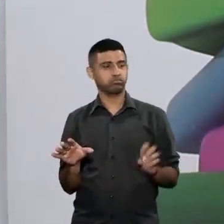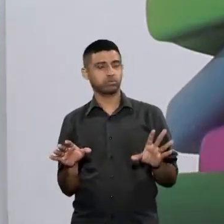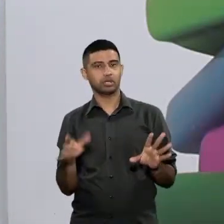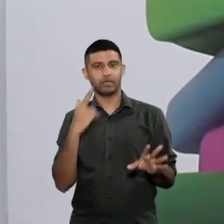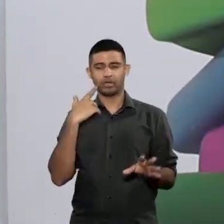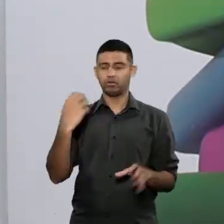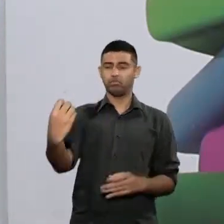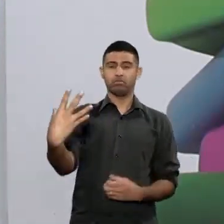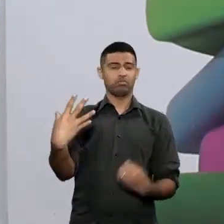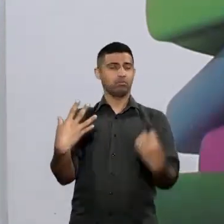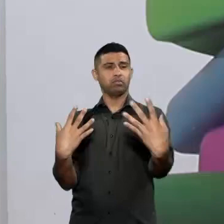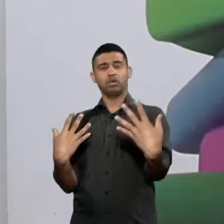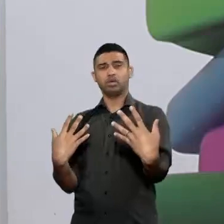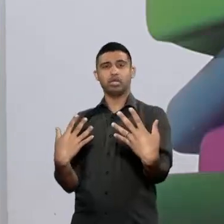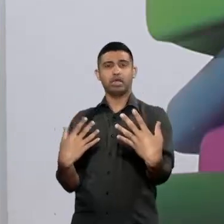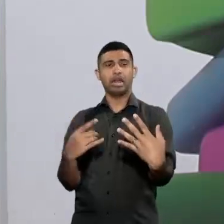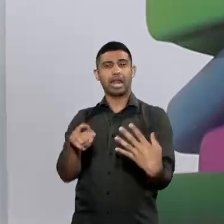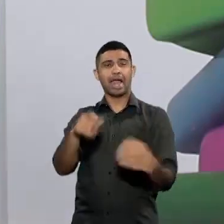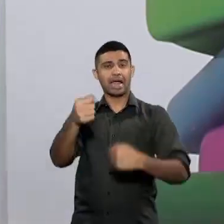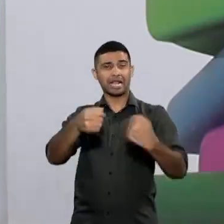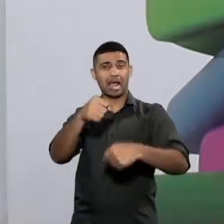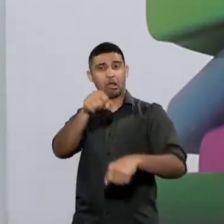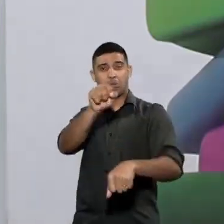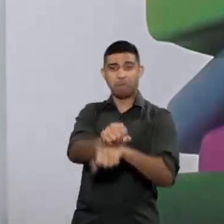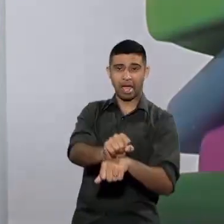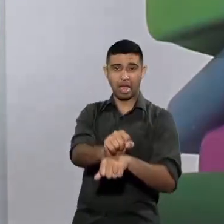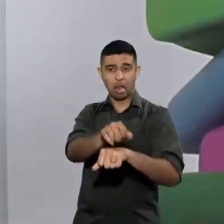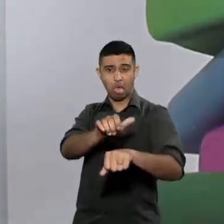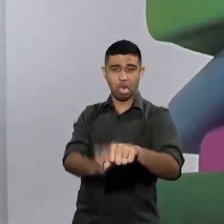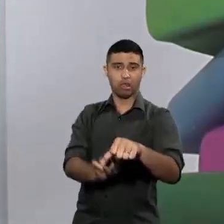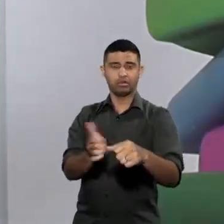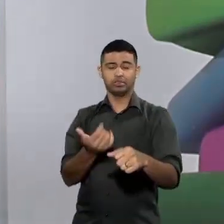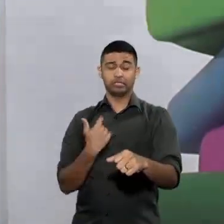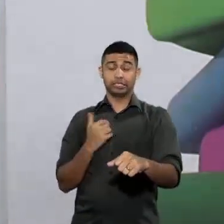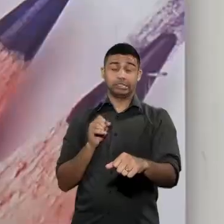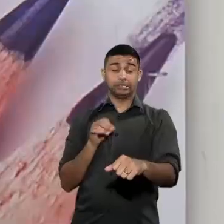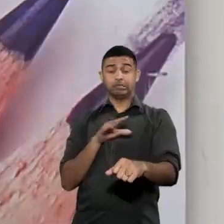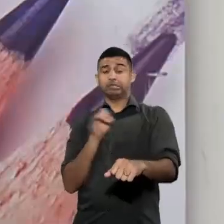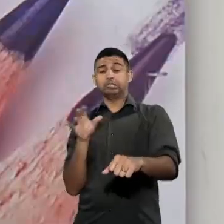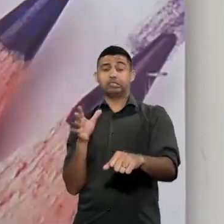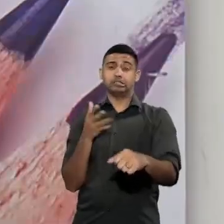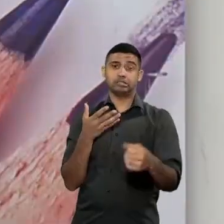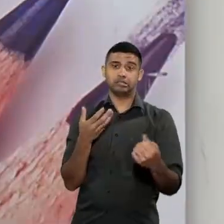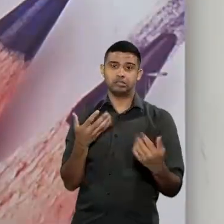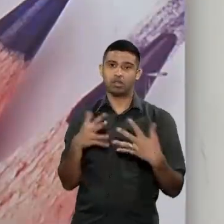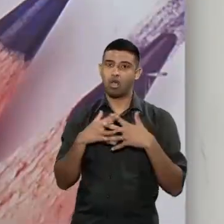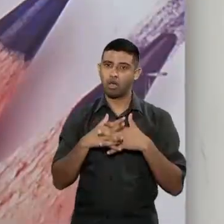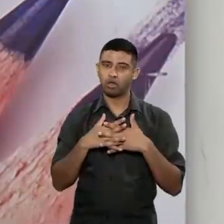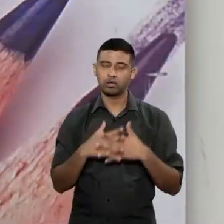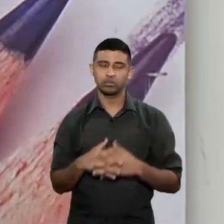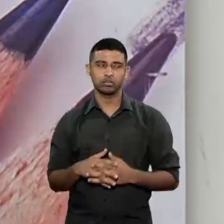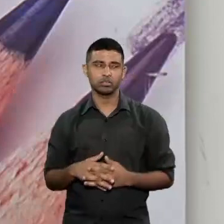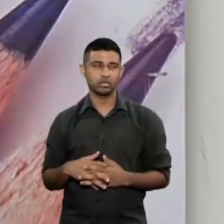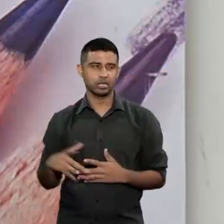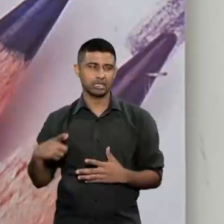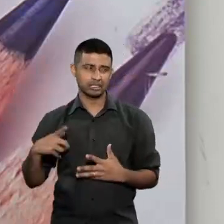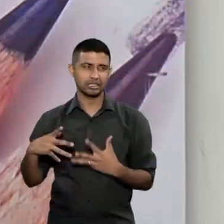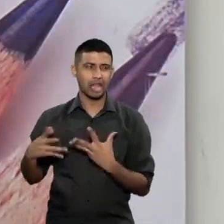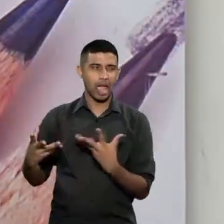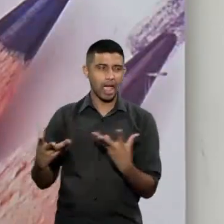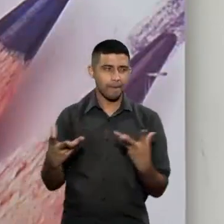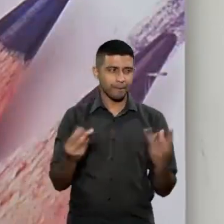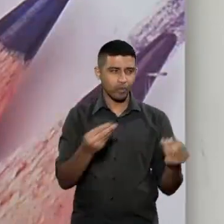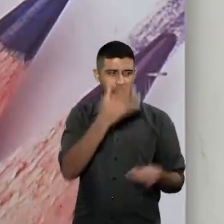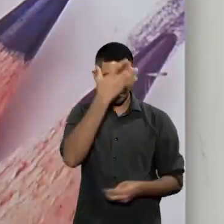carro que vai na frente, só do frear, aquilo já traz esse desconforto, luz do poste. Tem muita incidência, gente, pelo que vocês saibam, tem